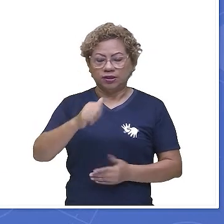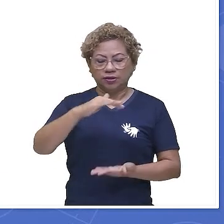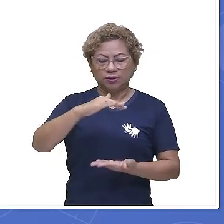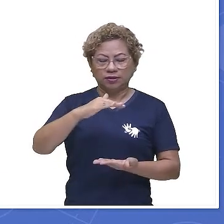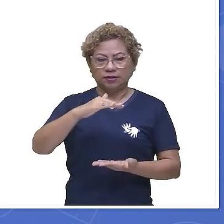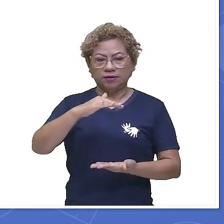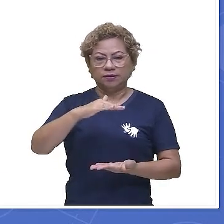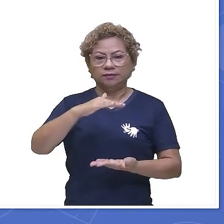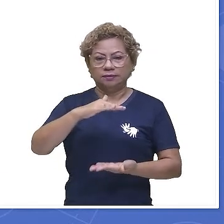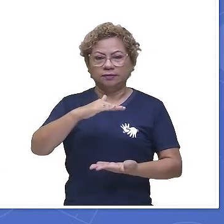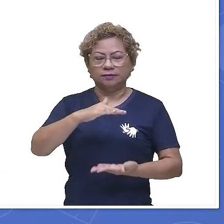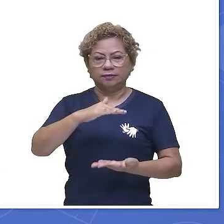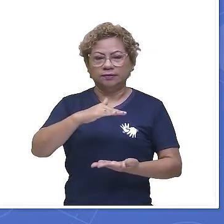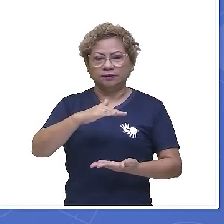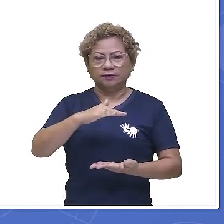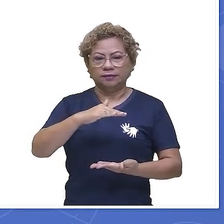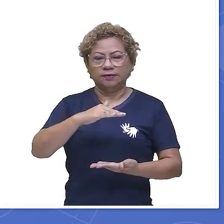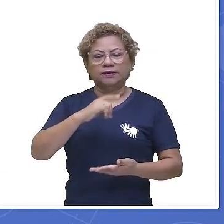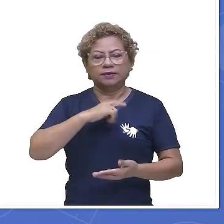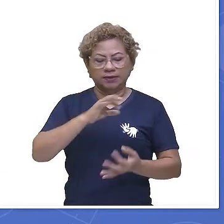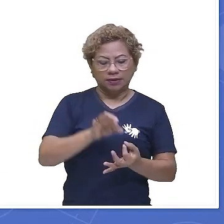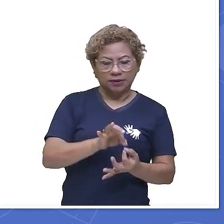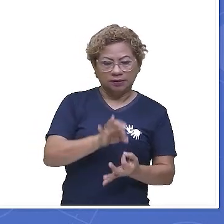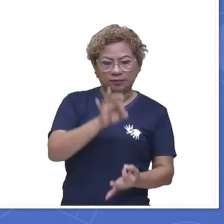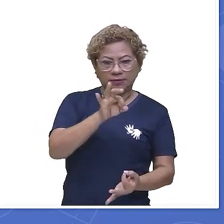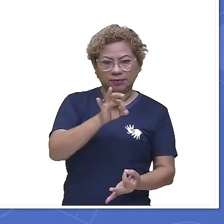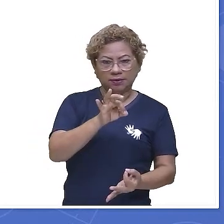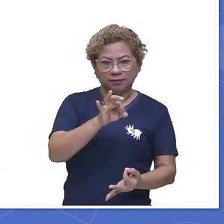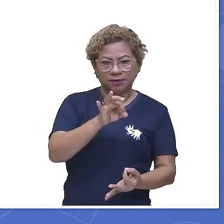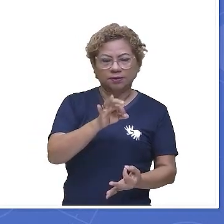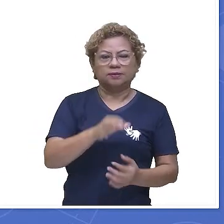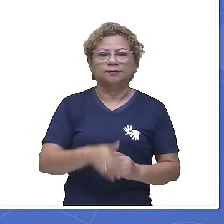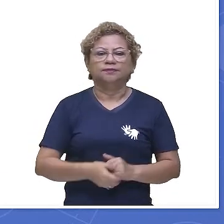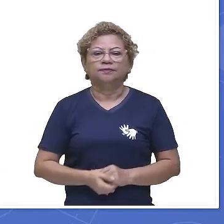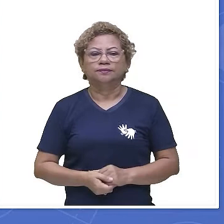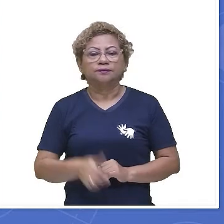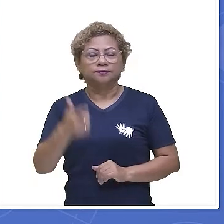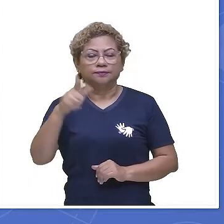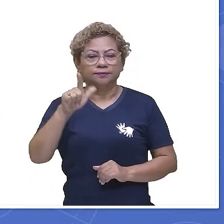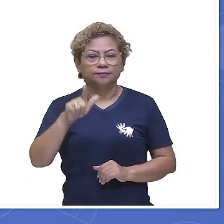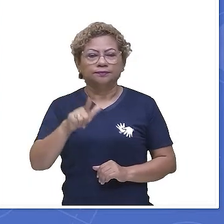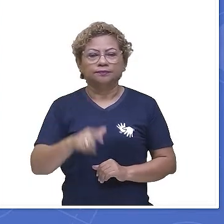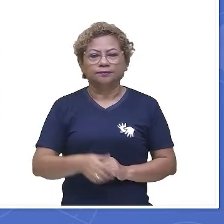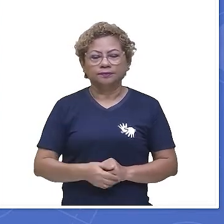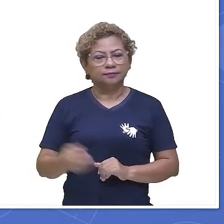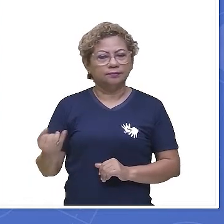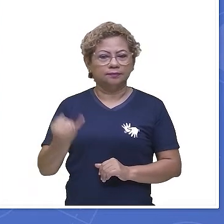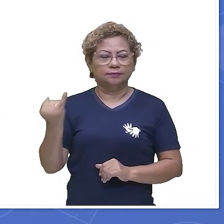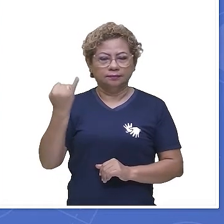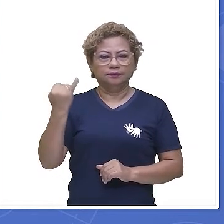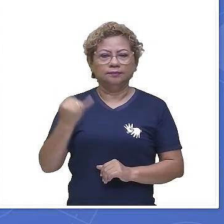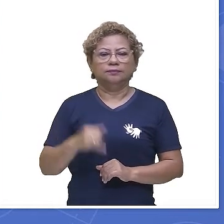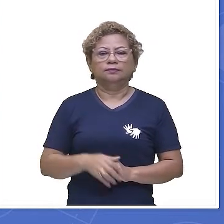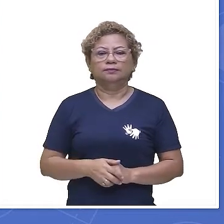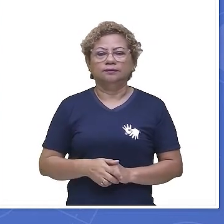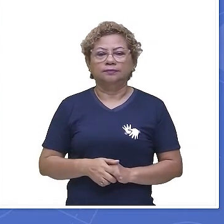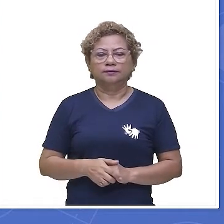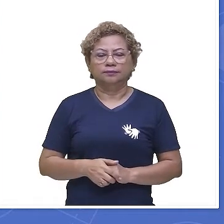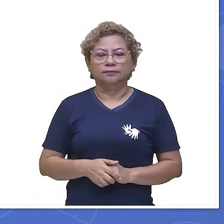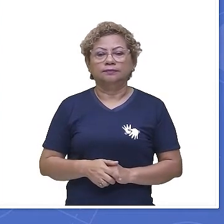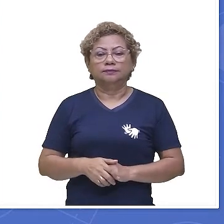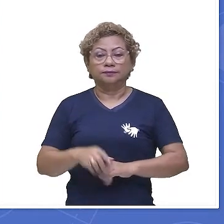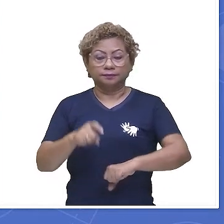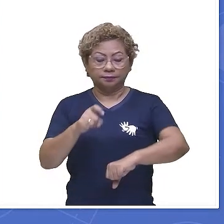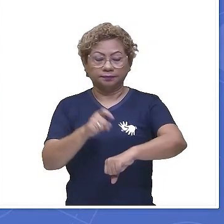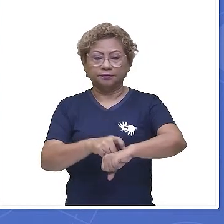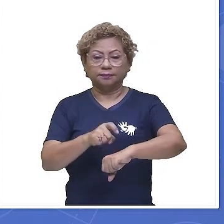você estabeleceu a medida completamente. Uma outra grandeza escalar muito importante é o tempo, ou o intervalo